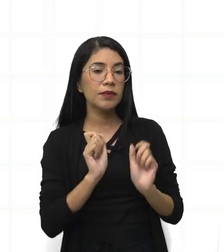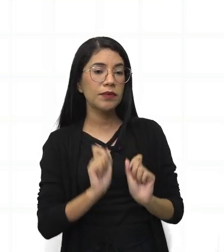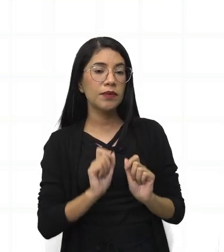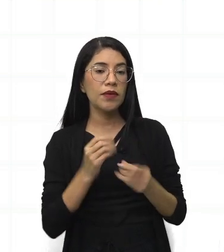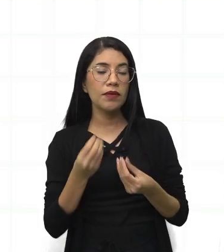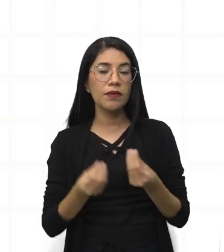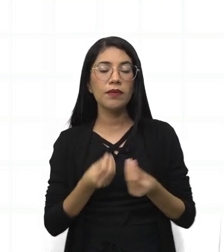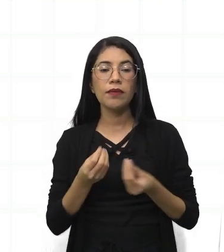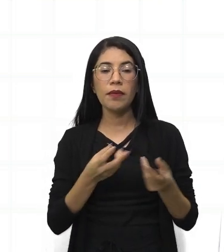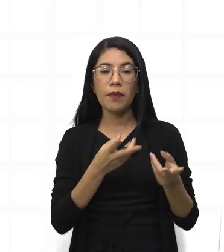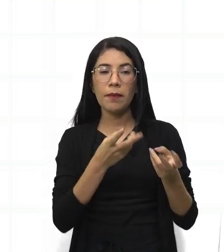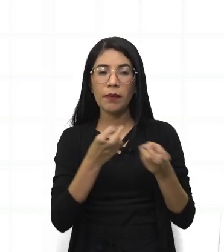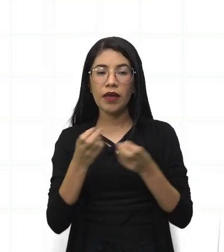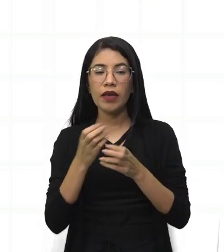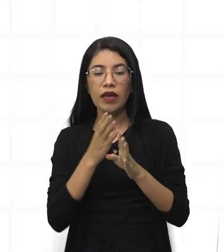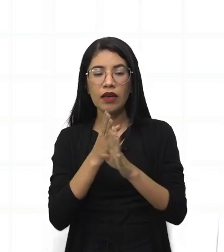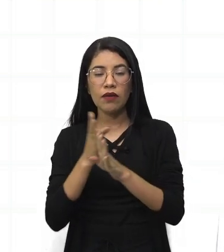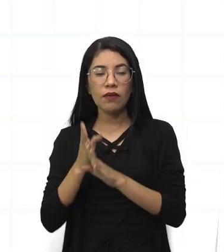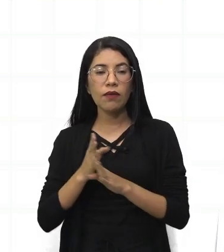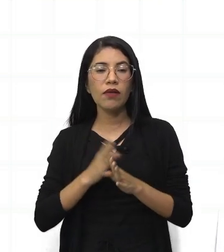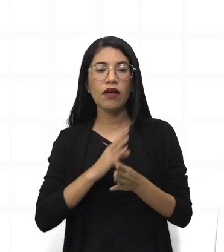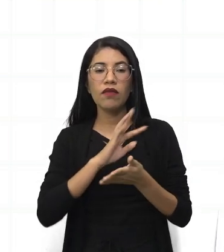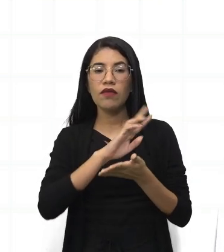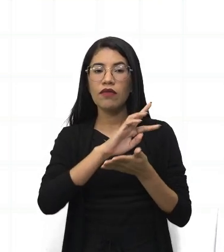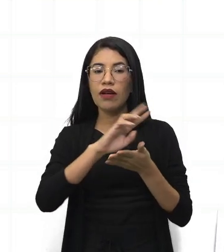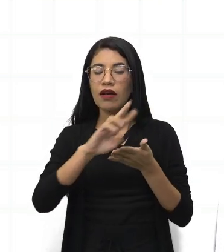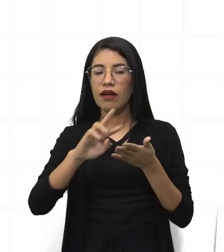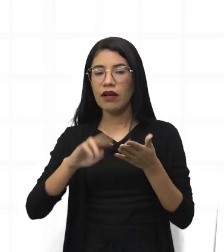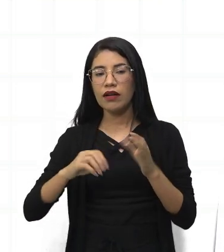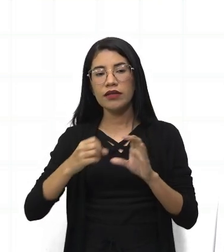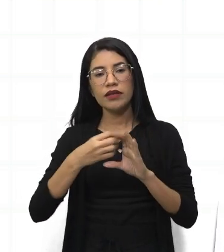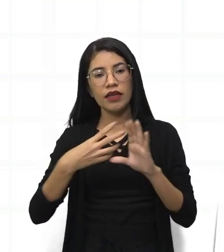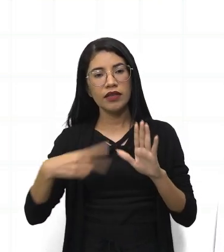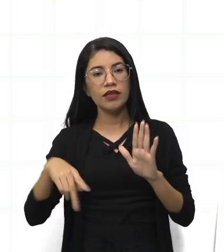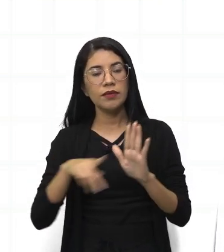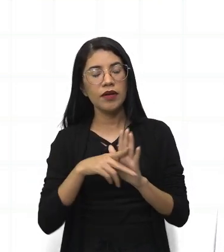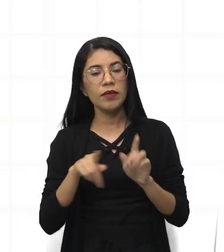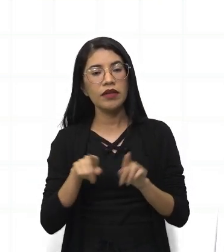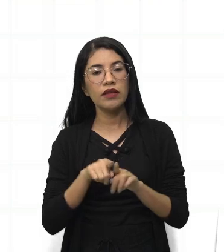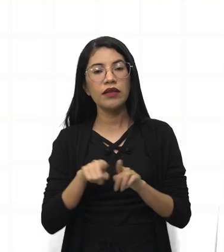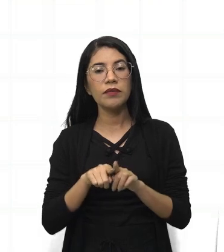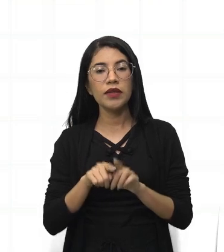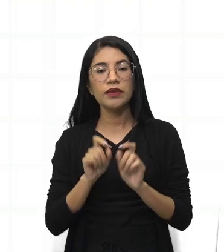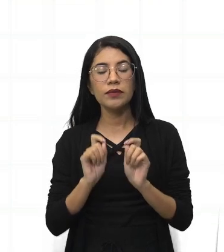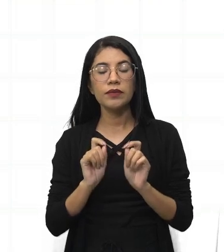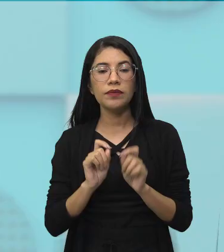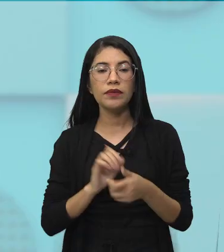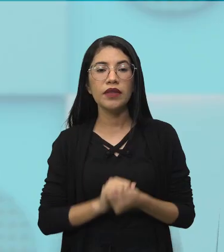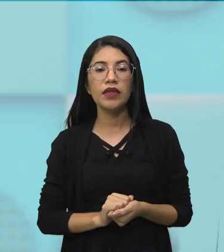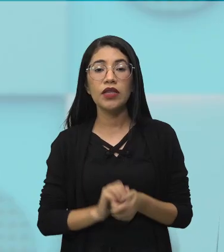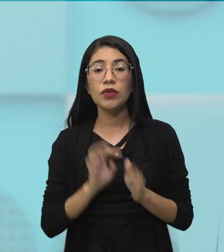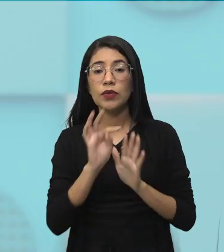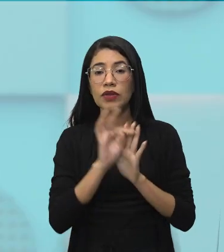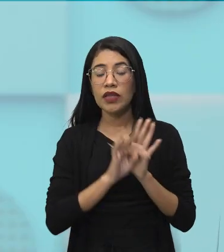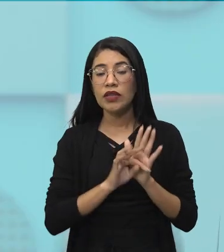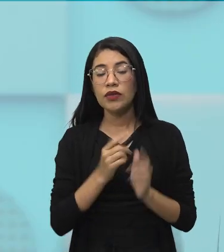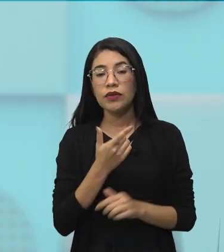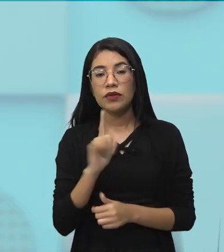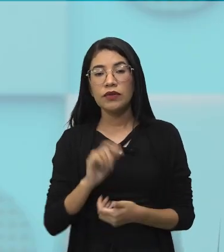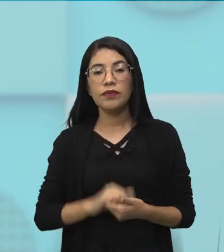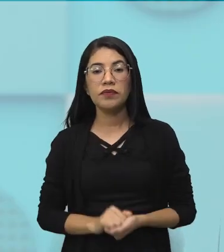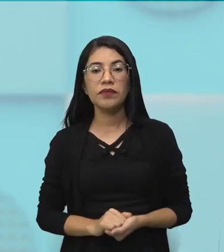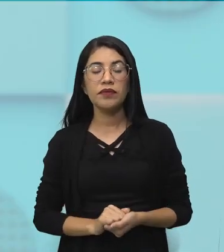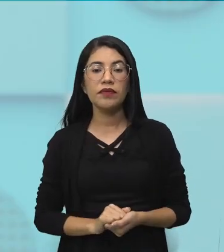posso identificar várias outras características, tá bom? De outros textos. Agora